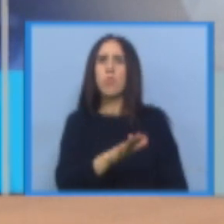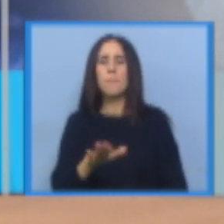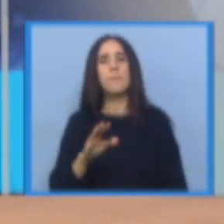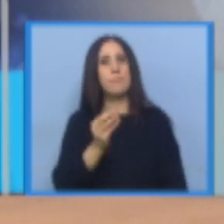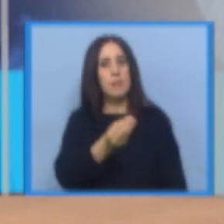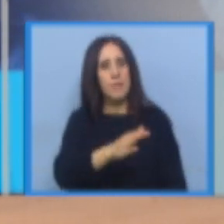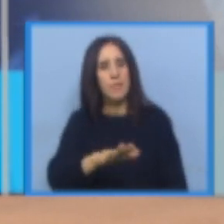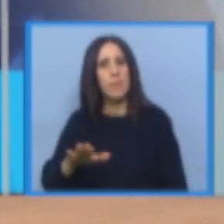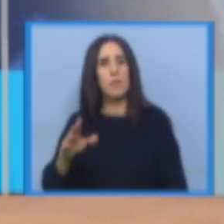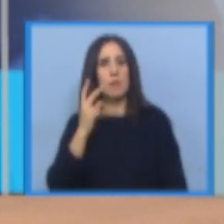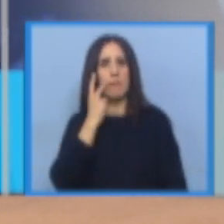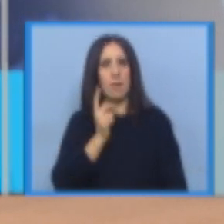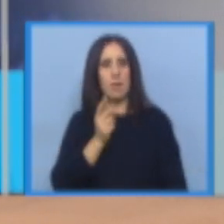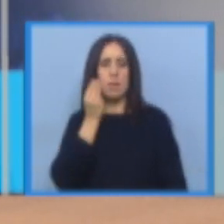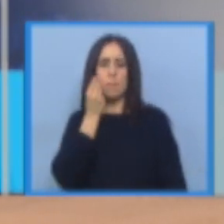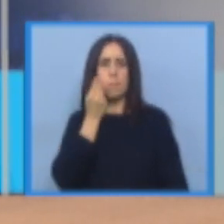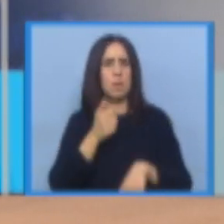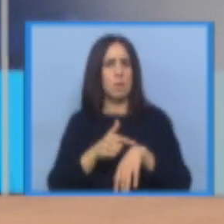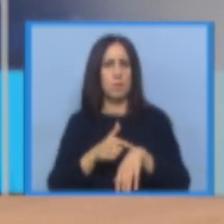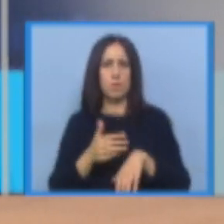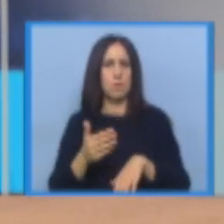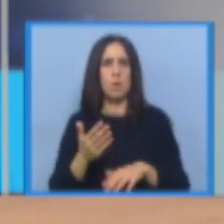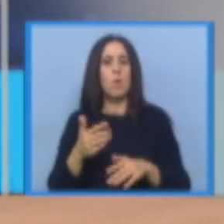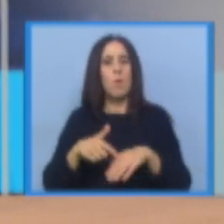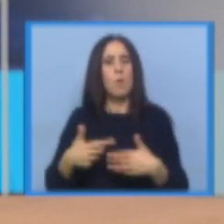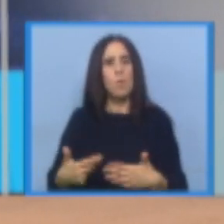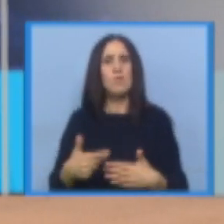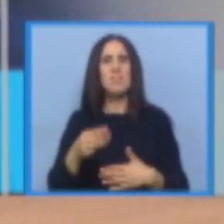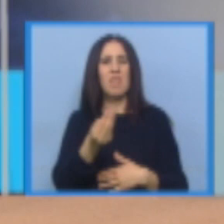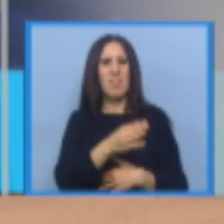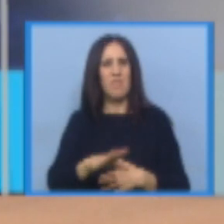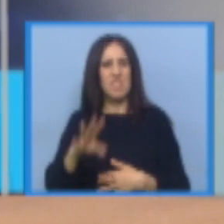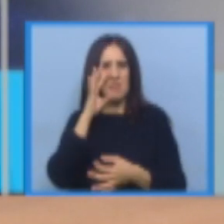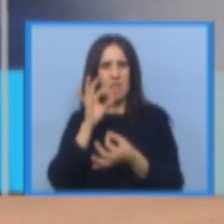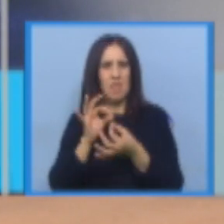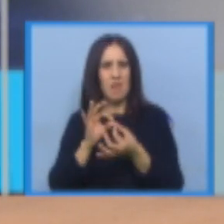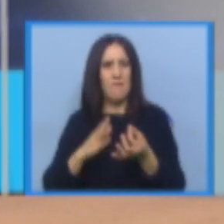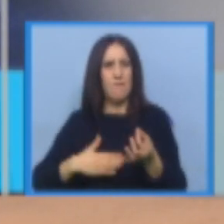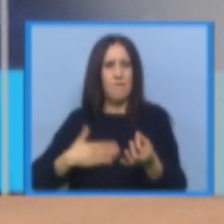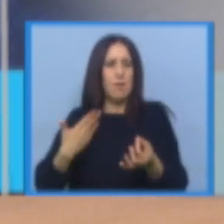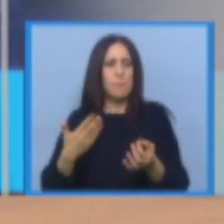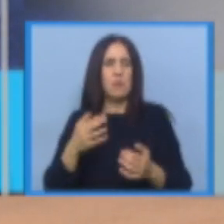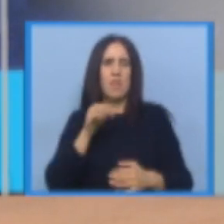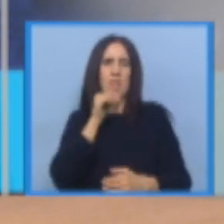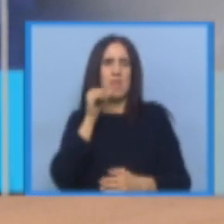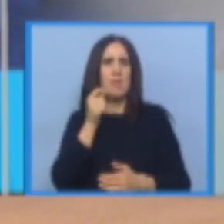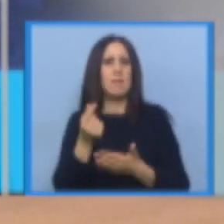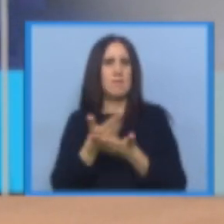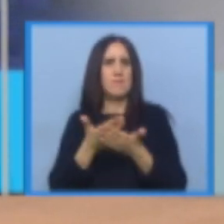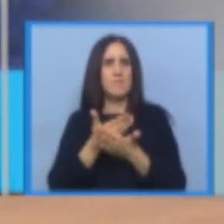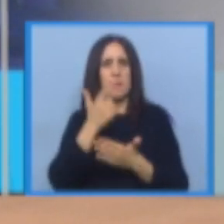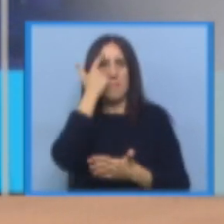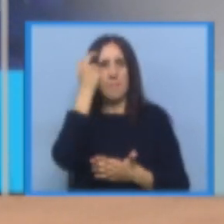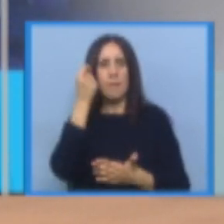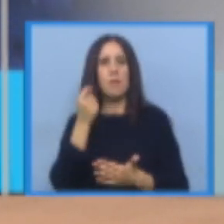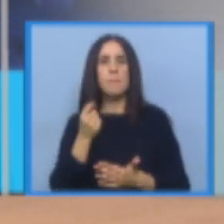infância deve ser vivida com o tempo que ela necessita. Hoje encurta-se muito a infância por razões normalmente de ordem económica,